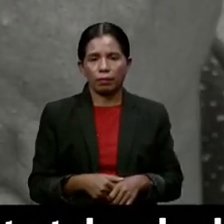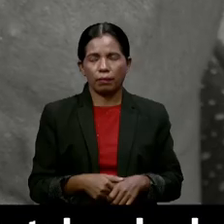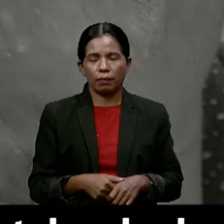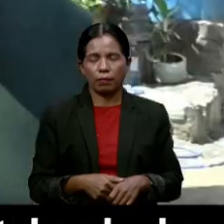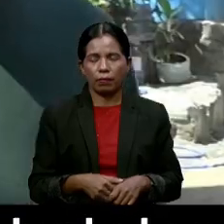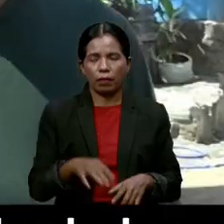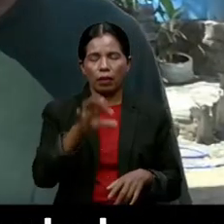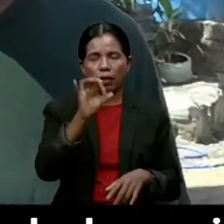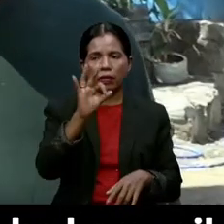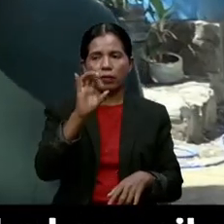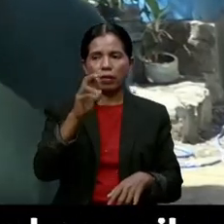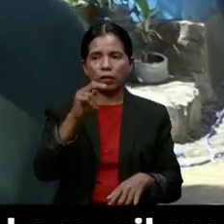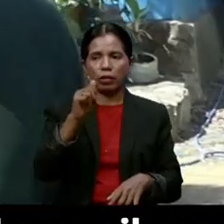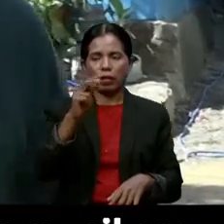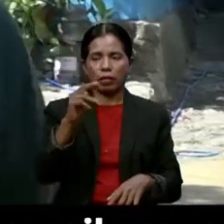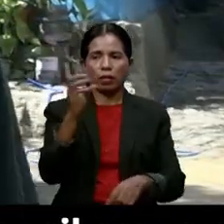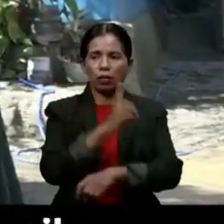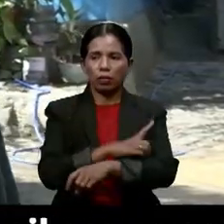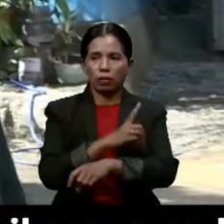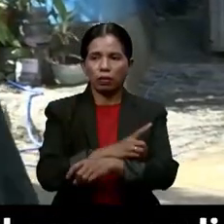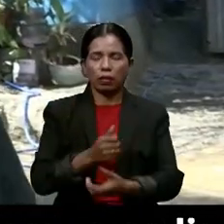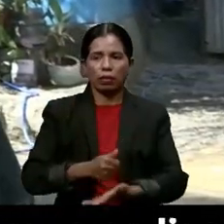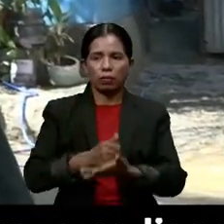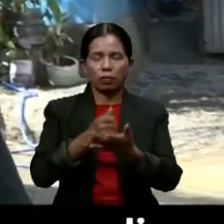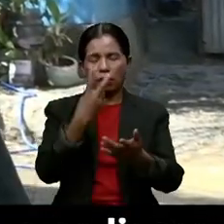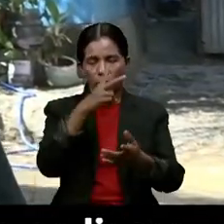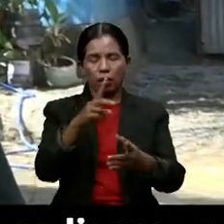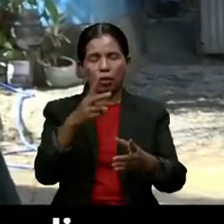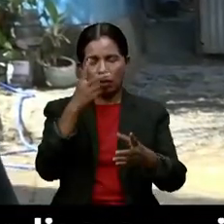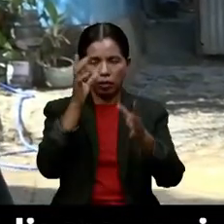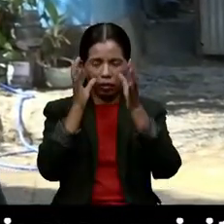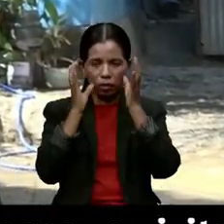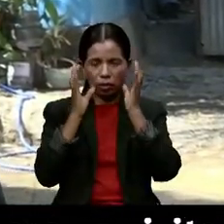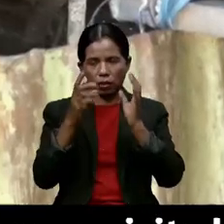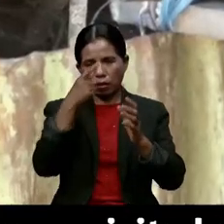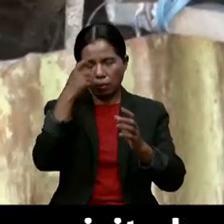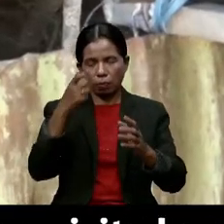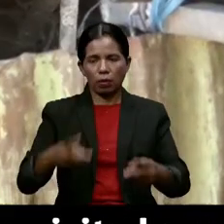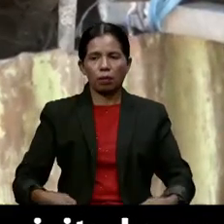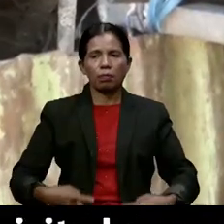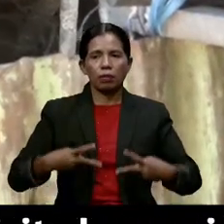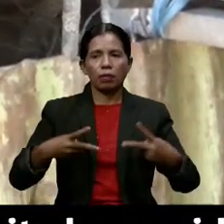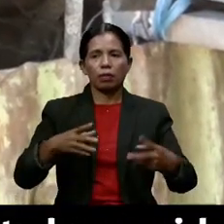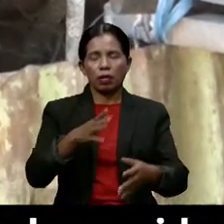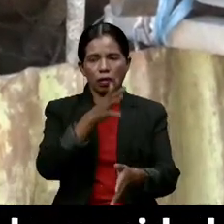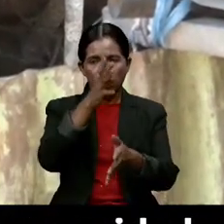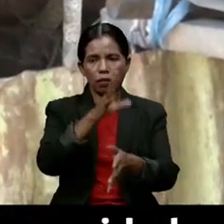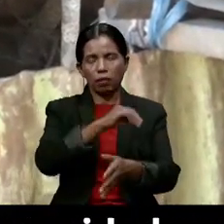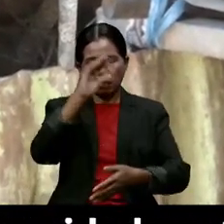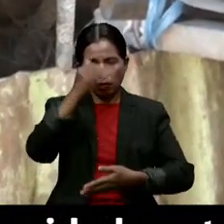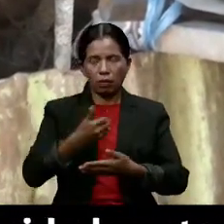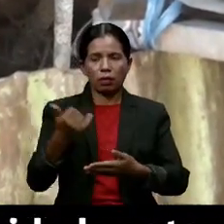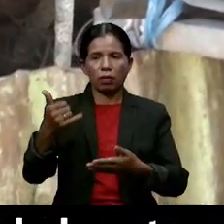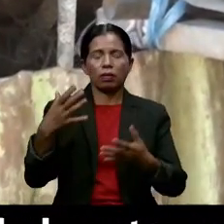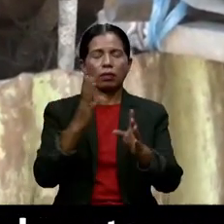Fernando Hanessa, vizinho Ida Nebe, Loron Haré, sente triste. Tamba condição Mores, a voz esperança de Deus, tamba uma ser Nebe